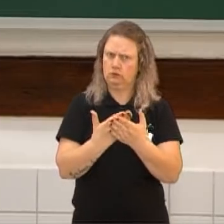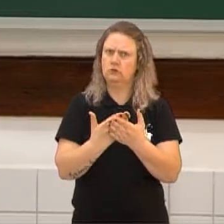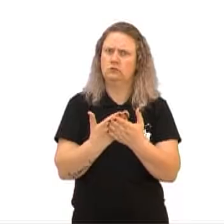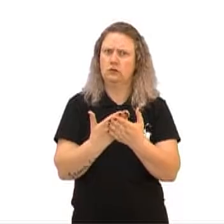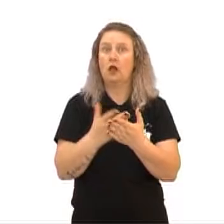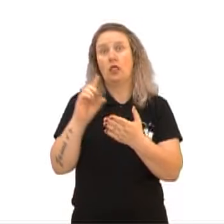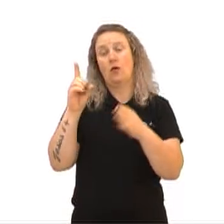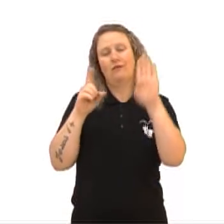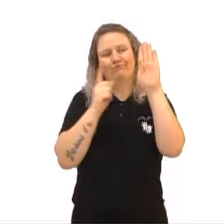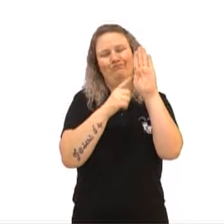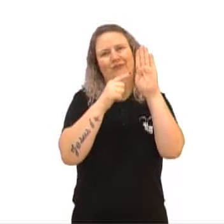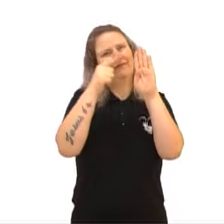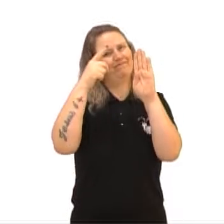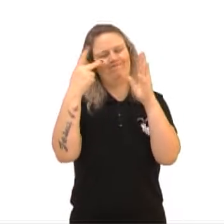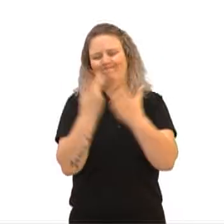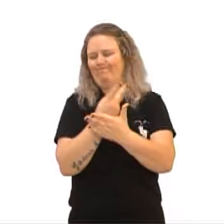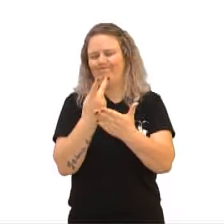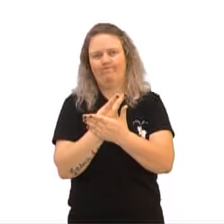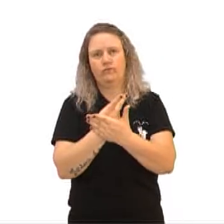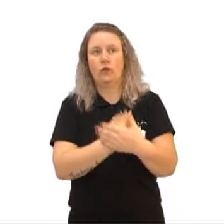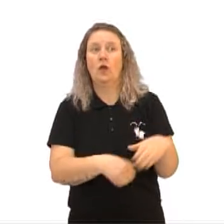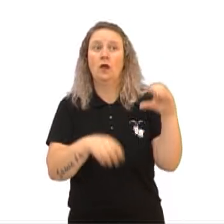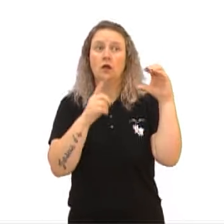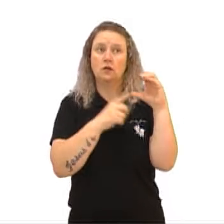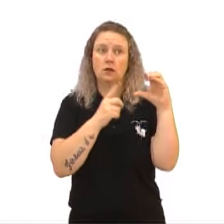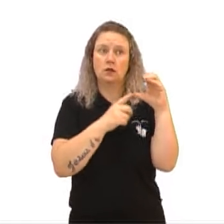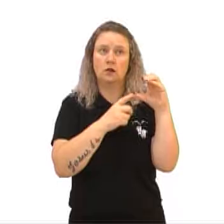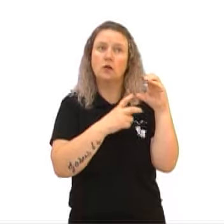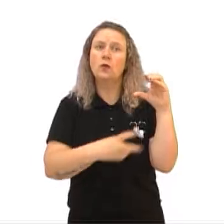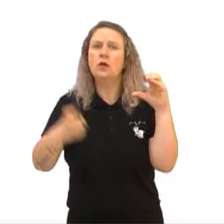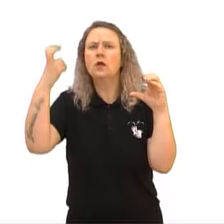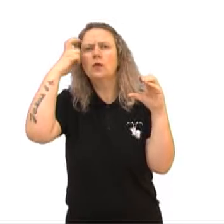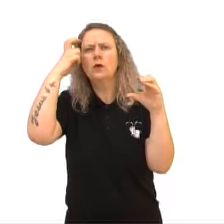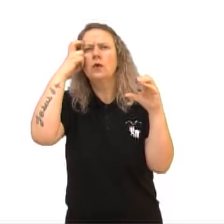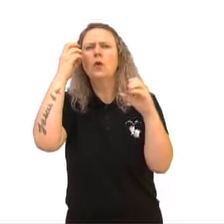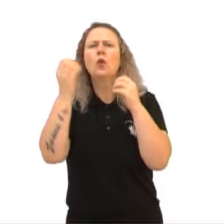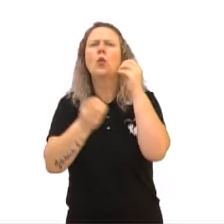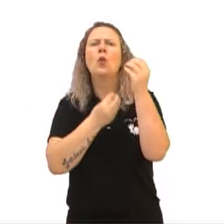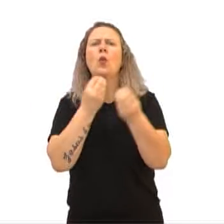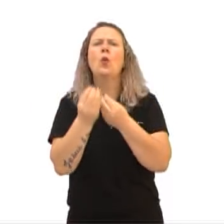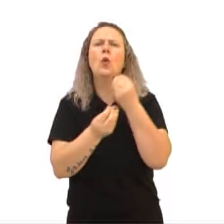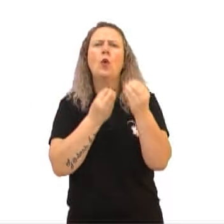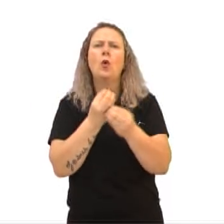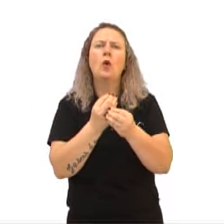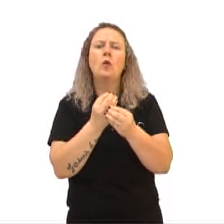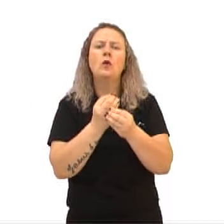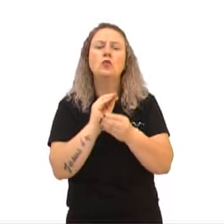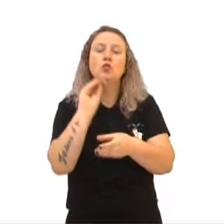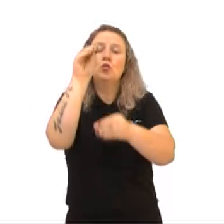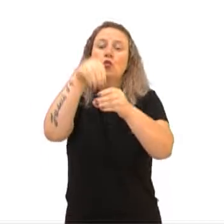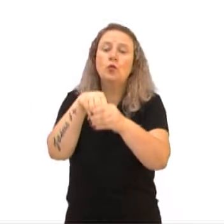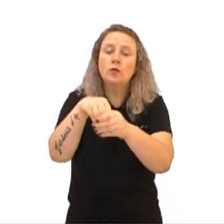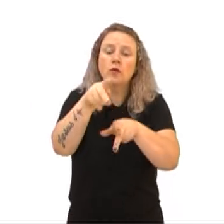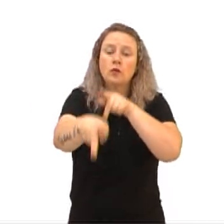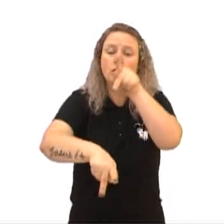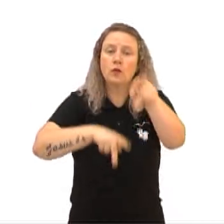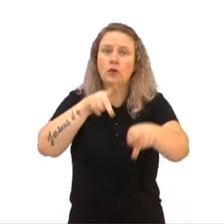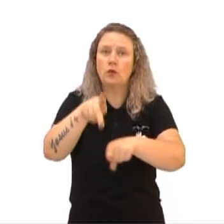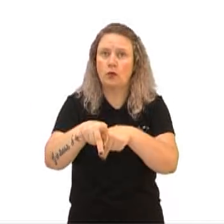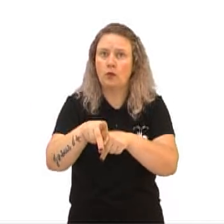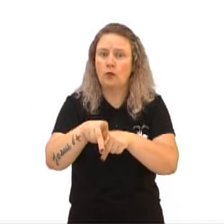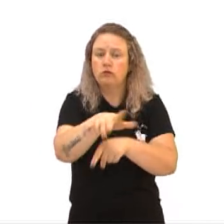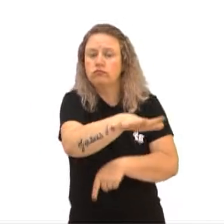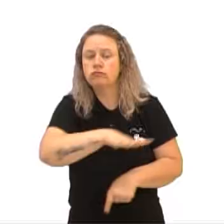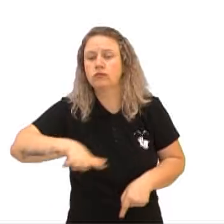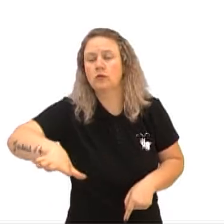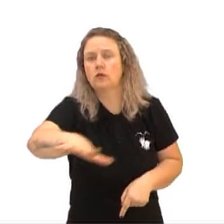Alternativa C: a cultura erudita está ligada a toda produção nascida e divulgada no seio do povo. Então aqui essa expressão no seio